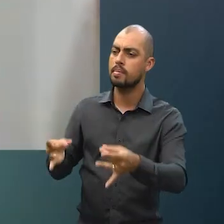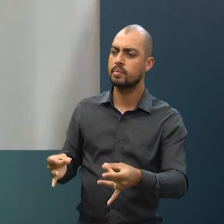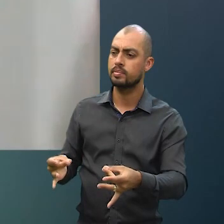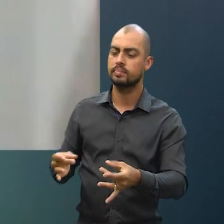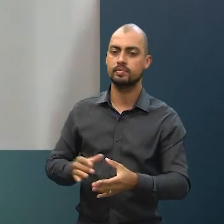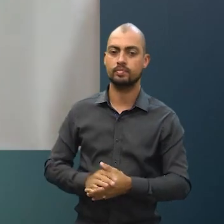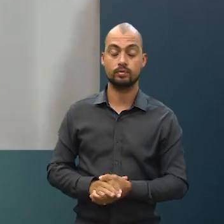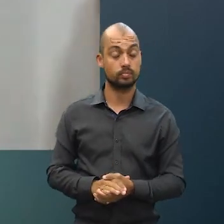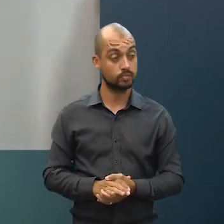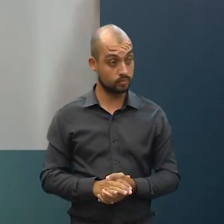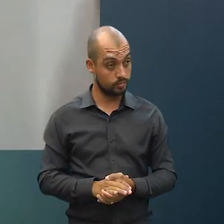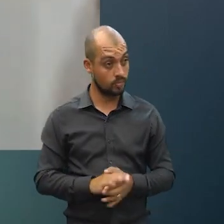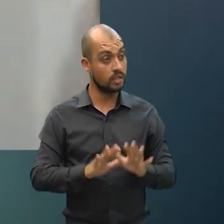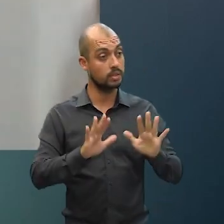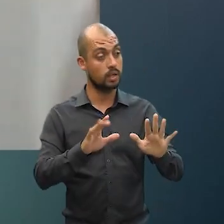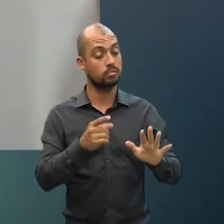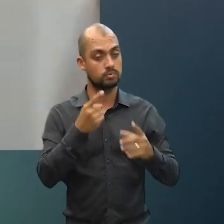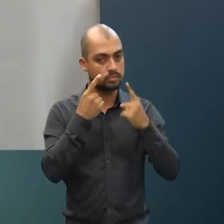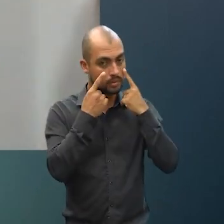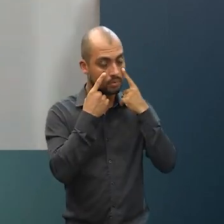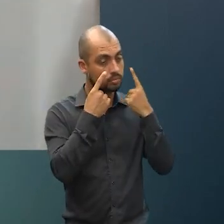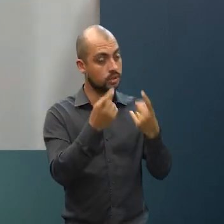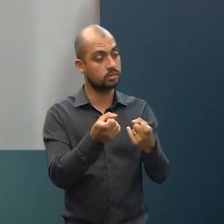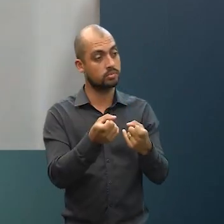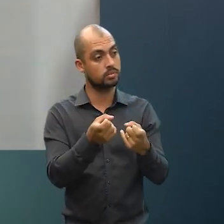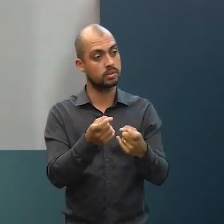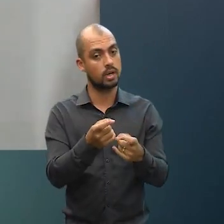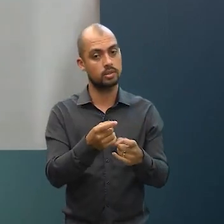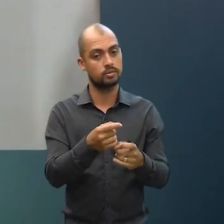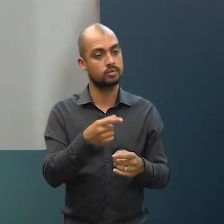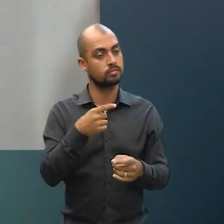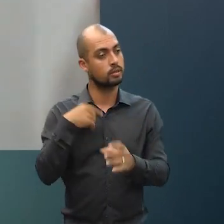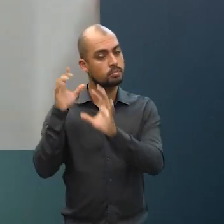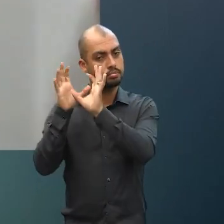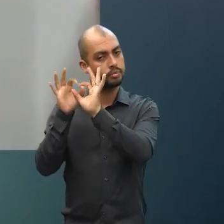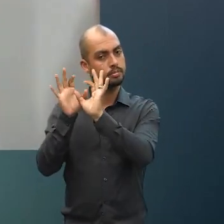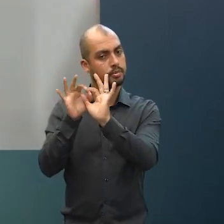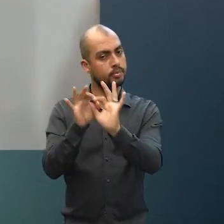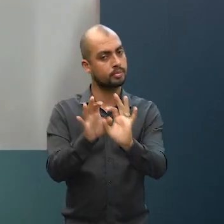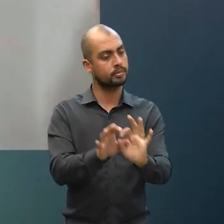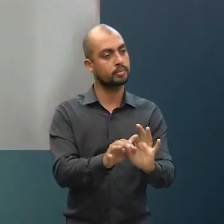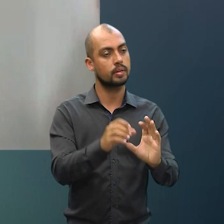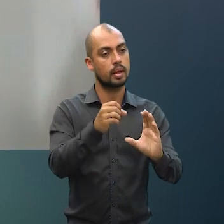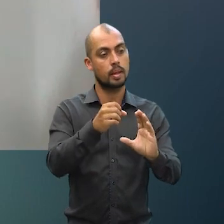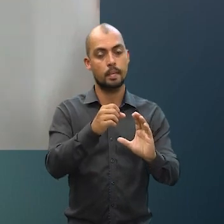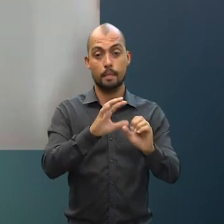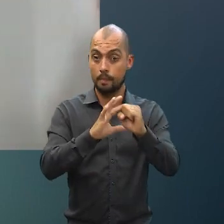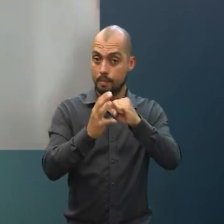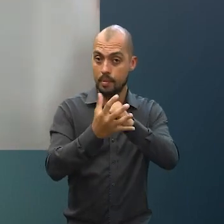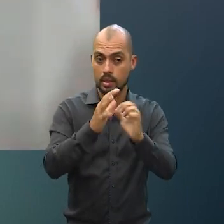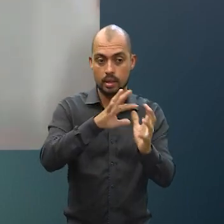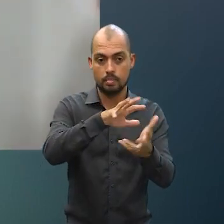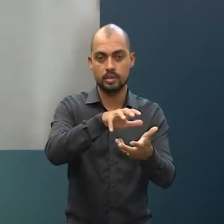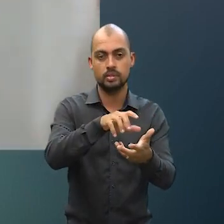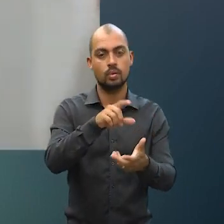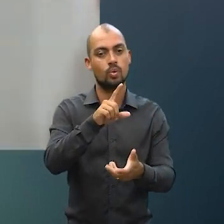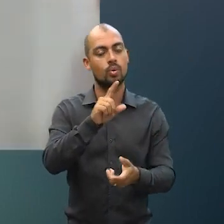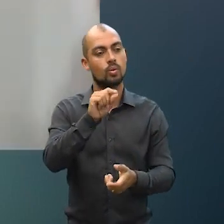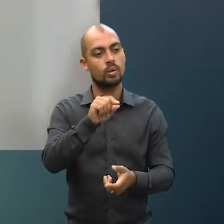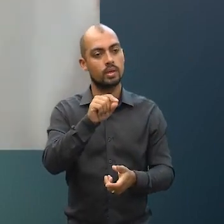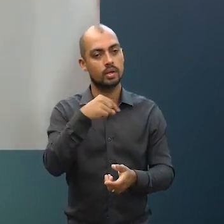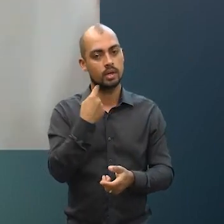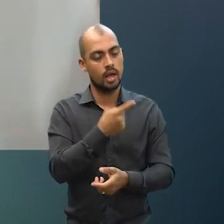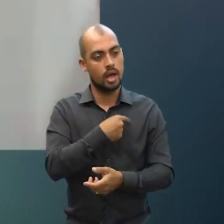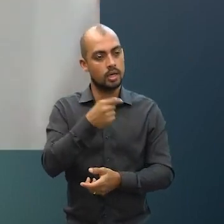resultado interessante, assim, que vem com esse contexto da pandemia. Então, o que a gente percebeu foi uma